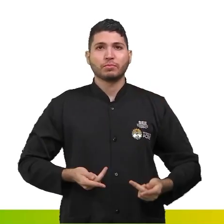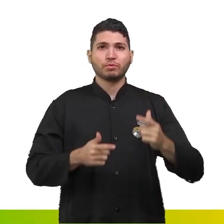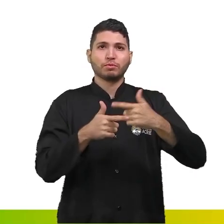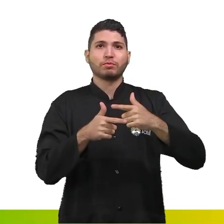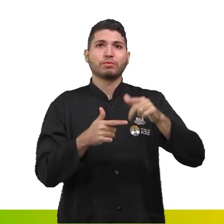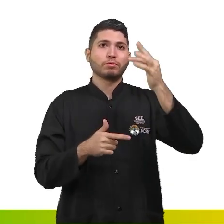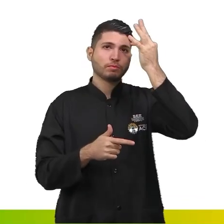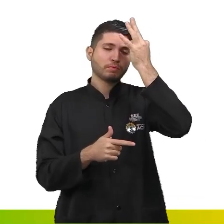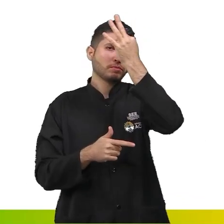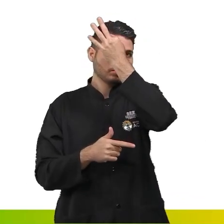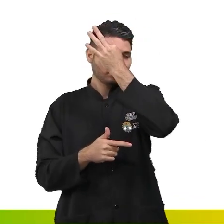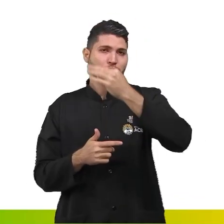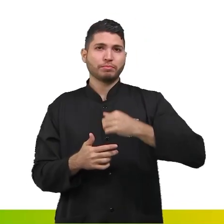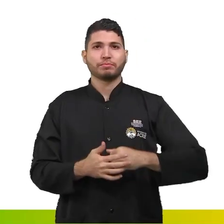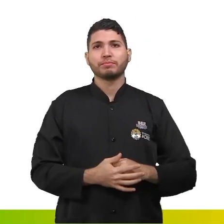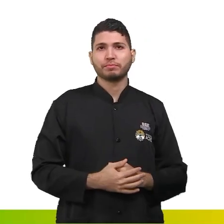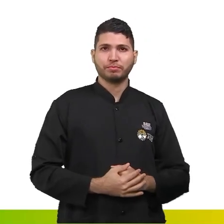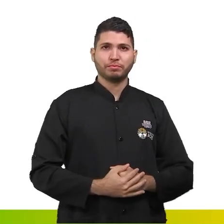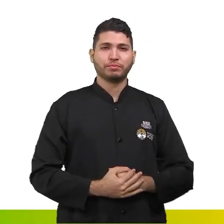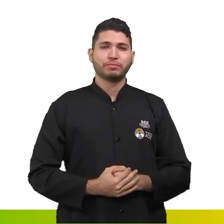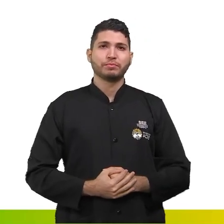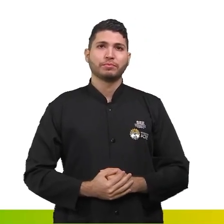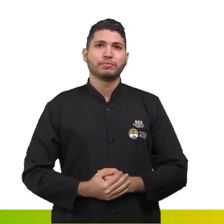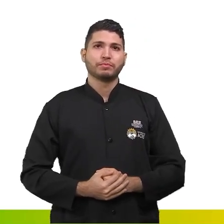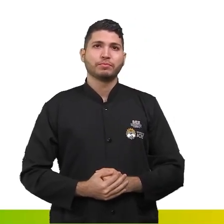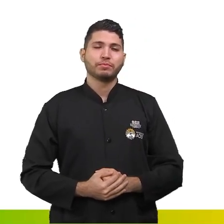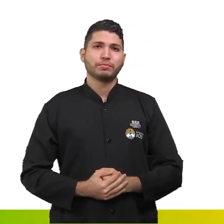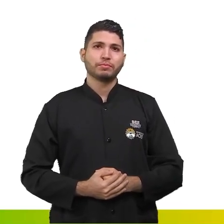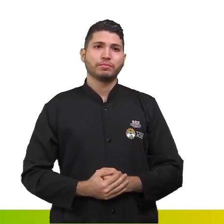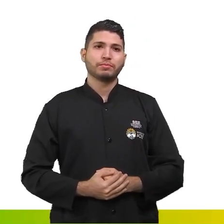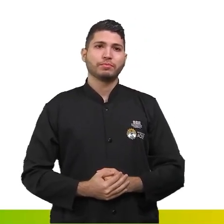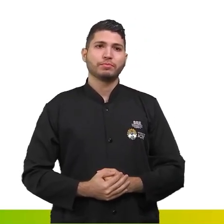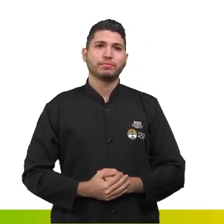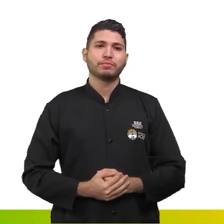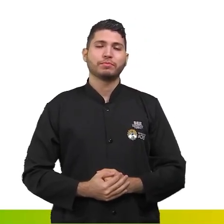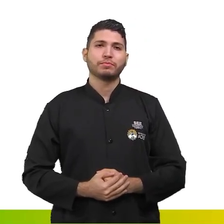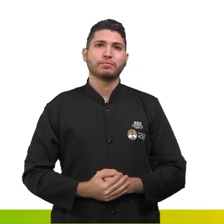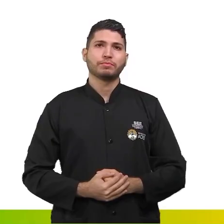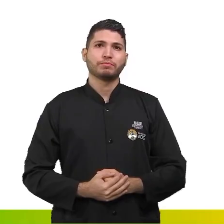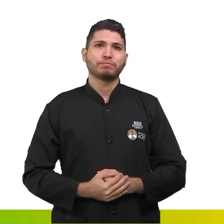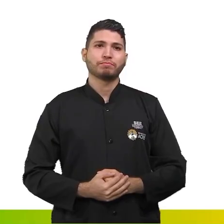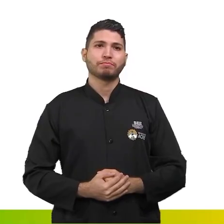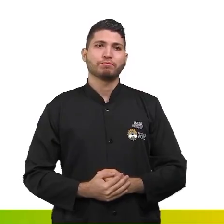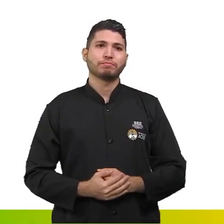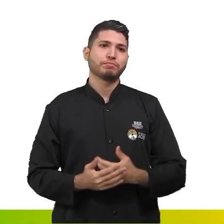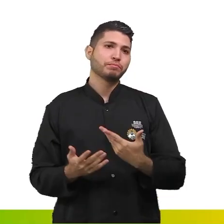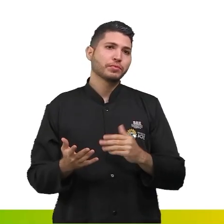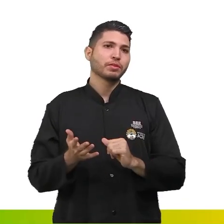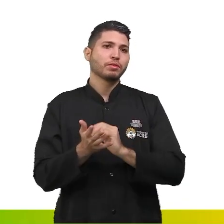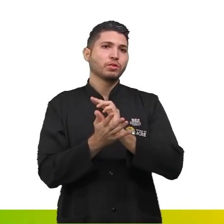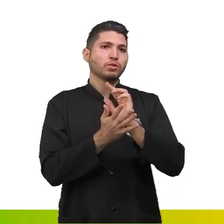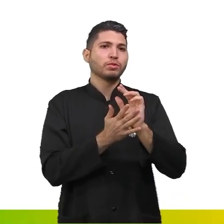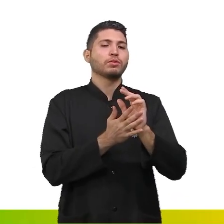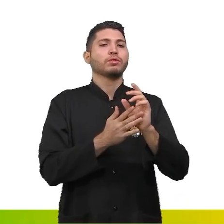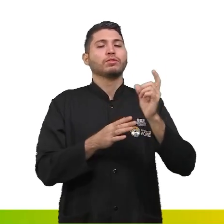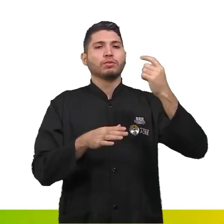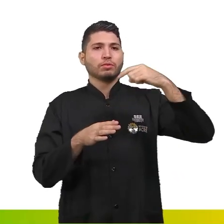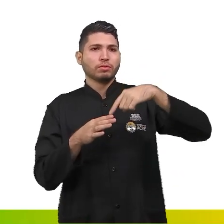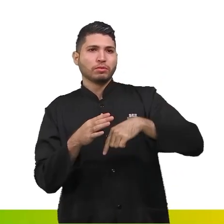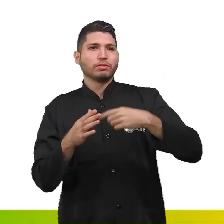a permeiam. Outra coisa, riqueza e profundidade. As